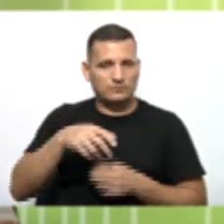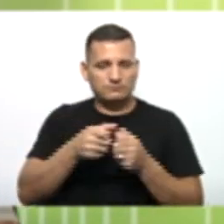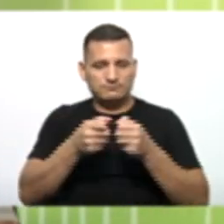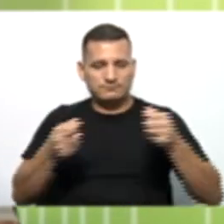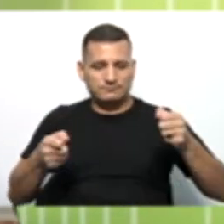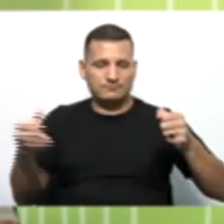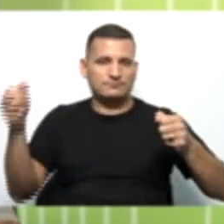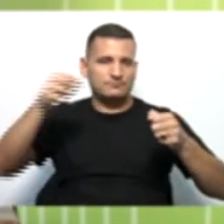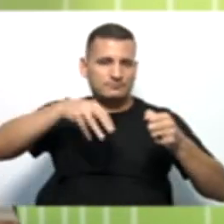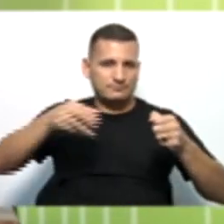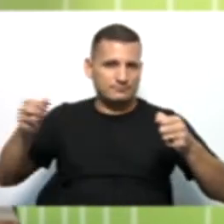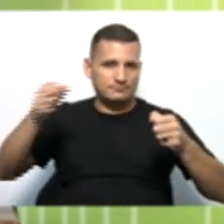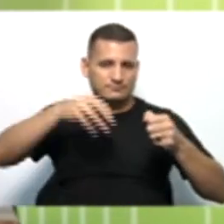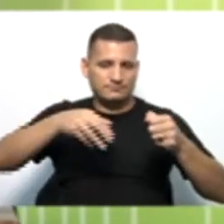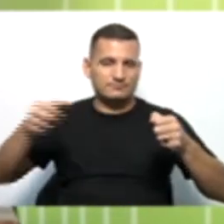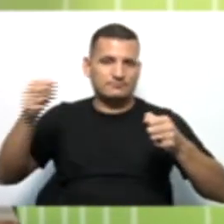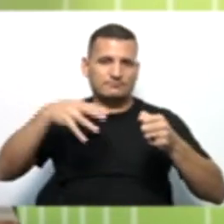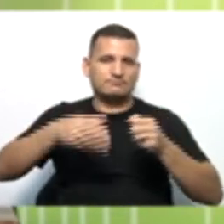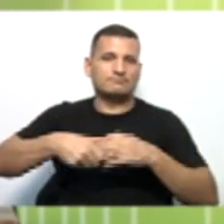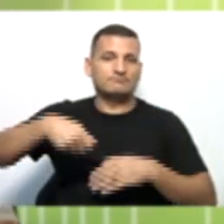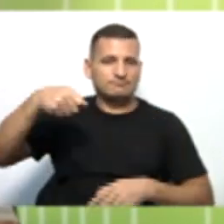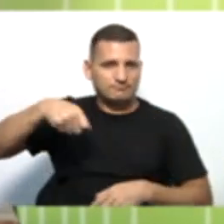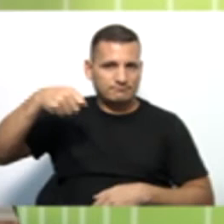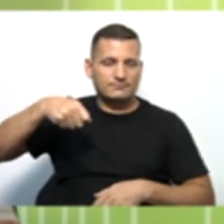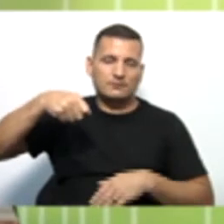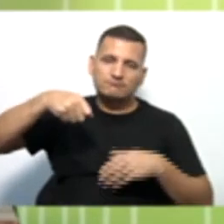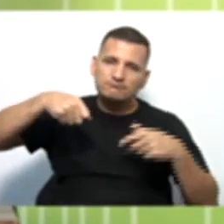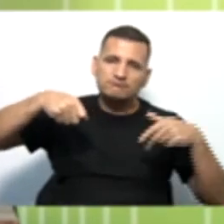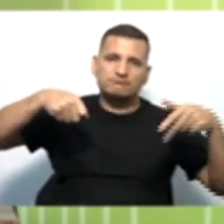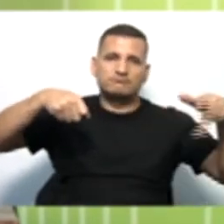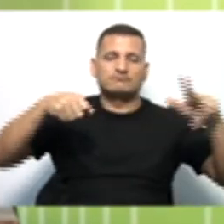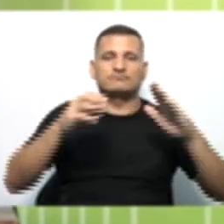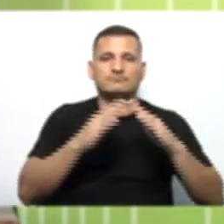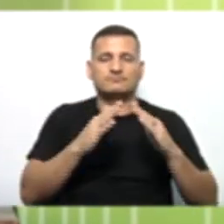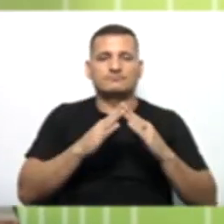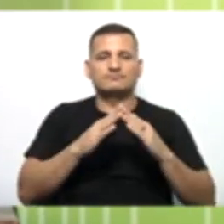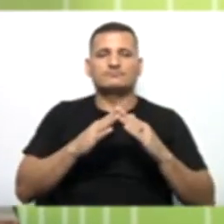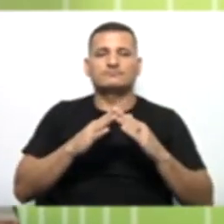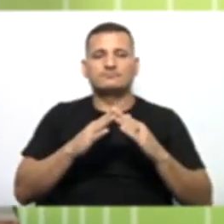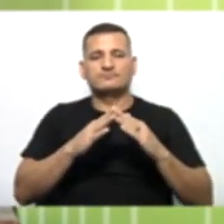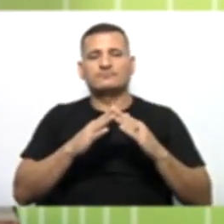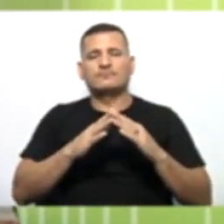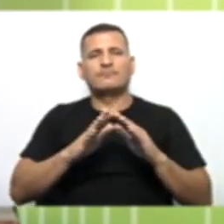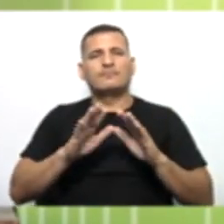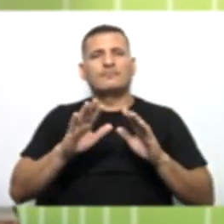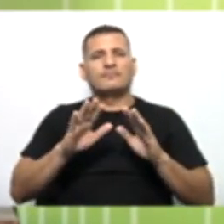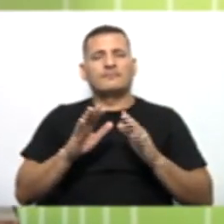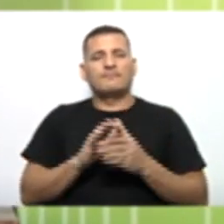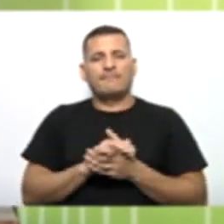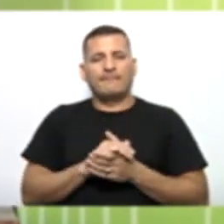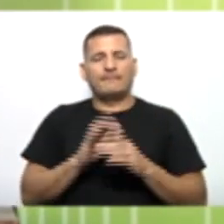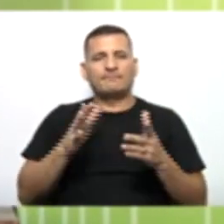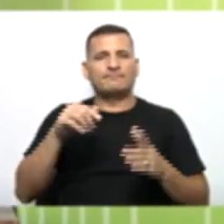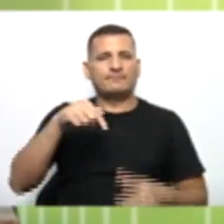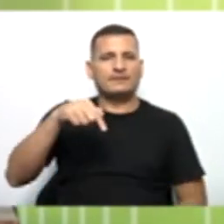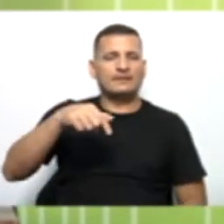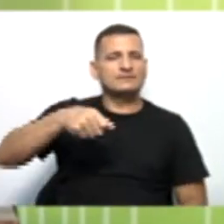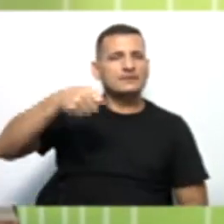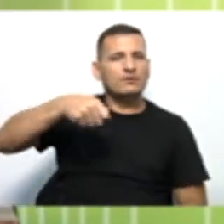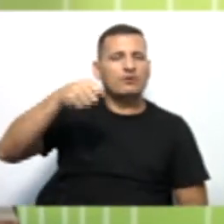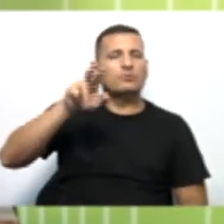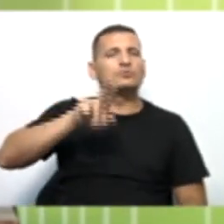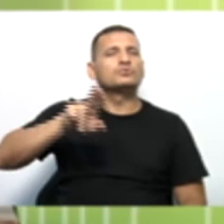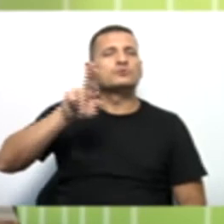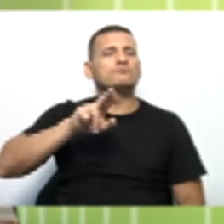para colocar esses produtos e levar para casa. Por quanto tempo essas sacolas vão ser